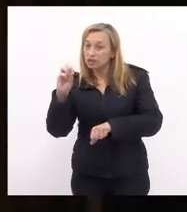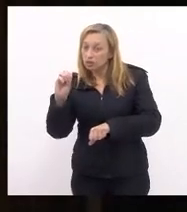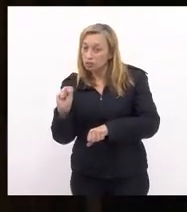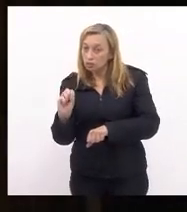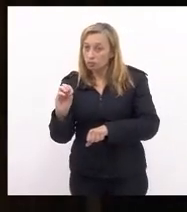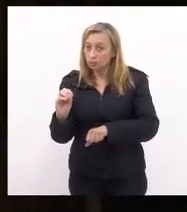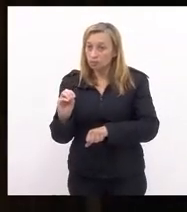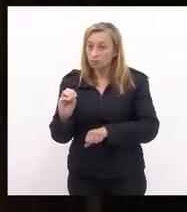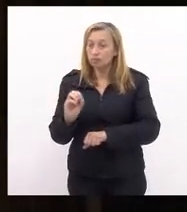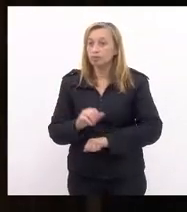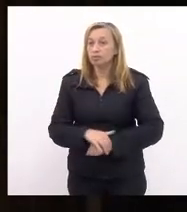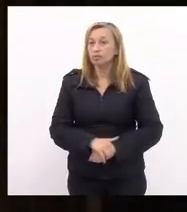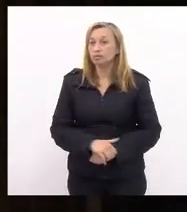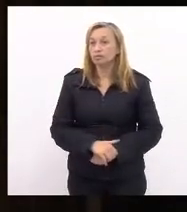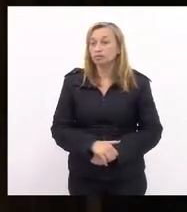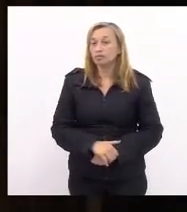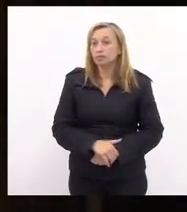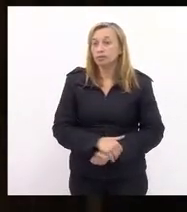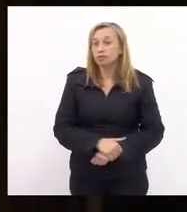Custódio.